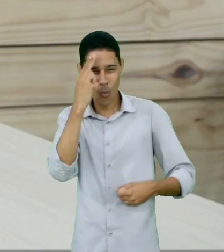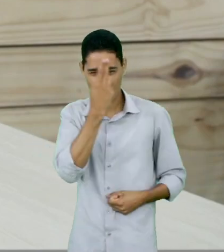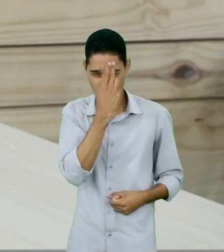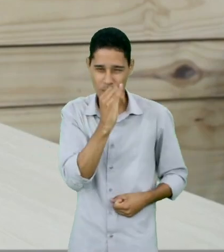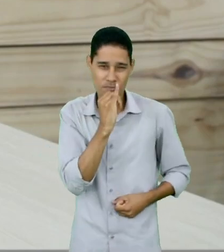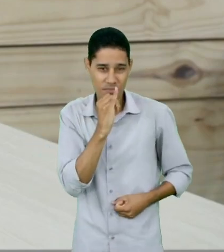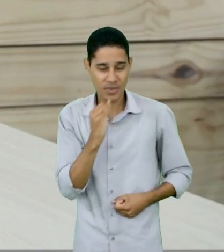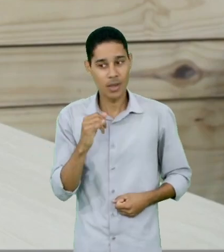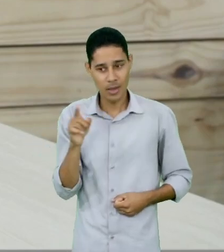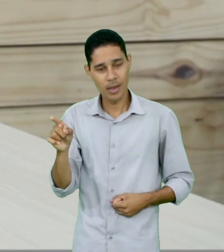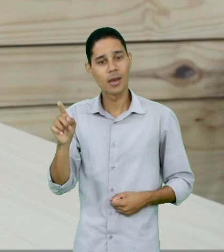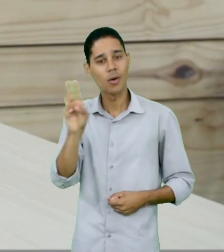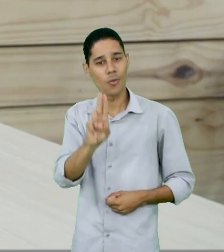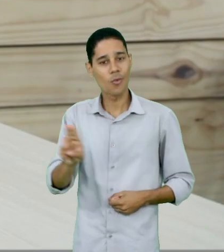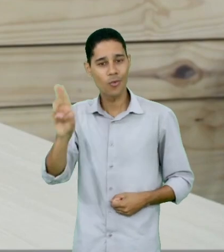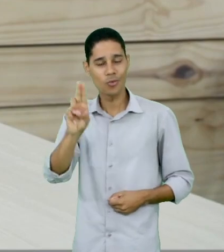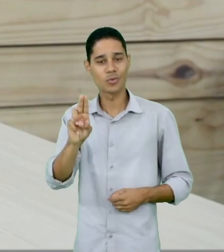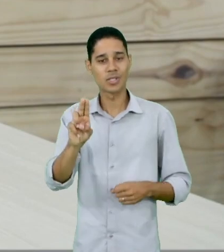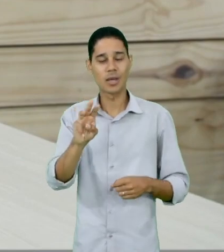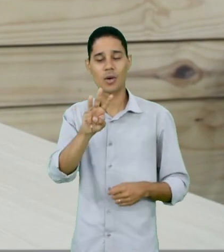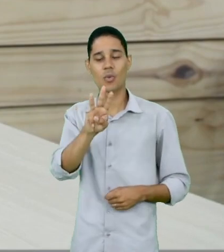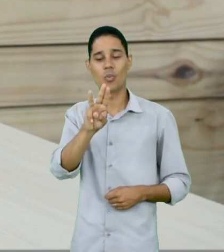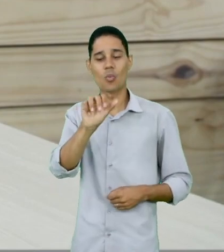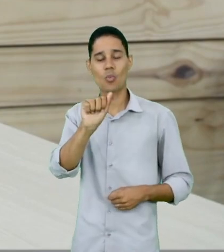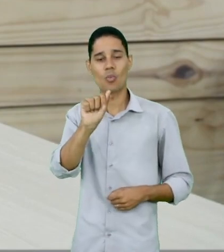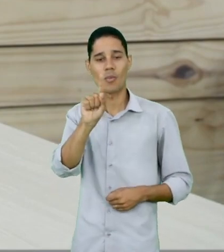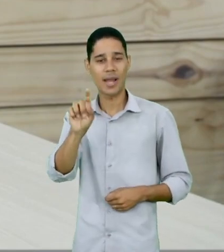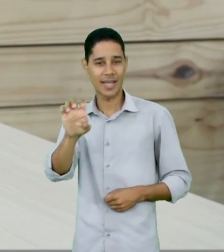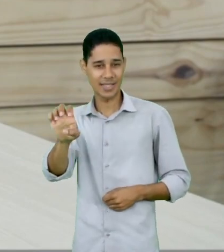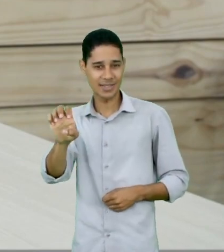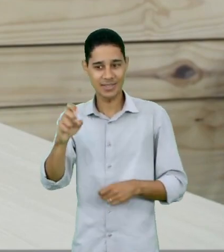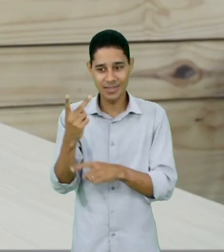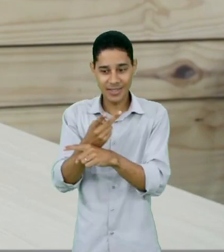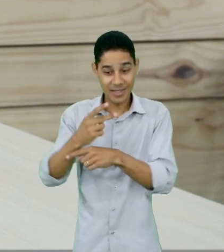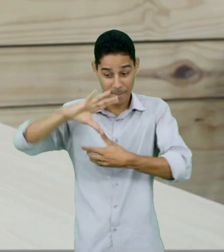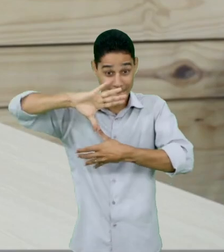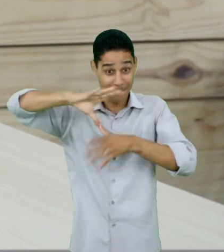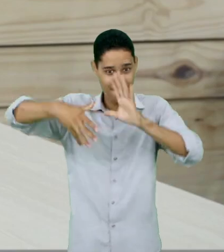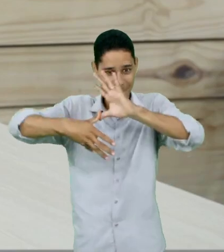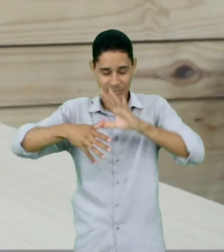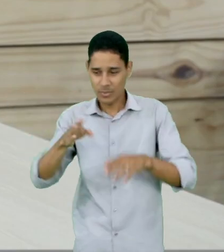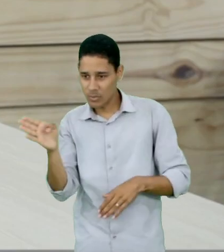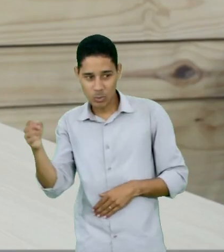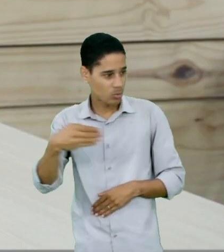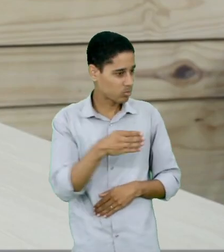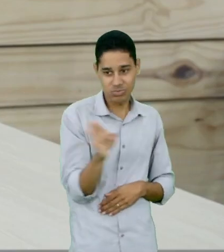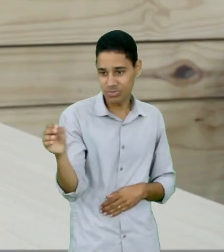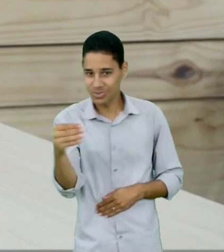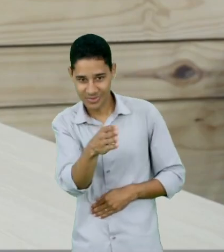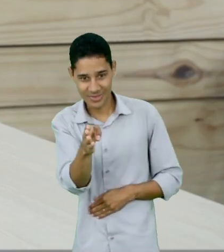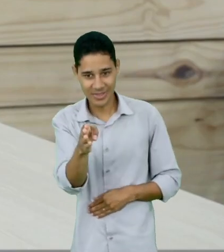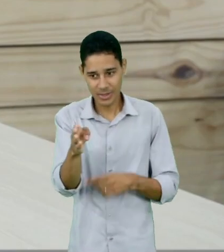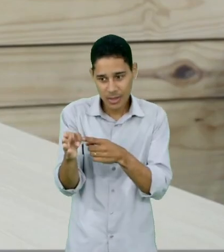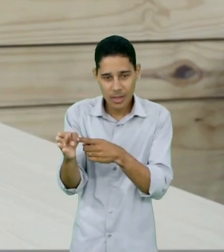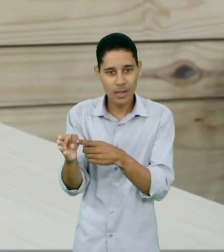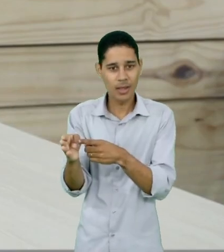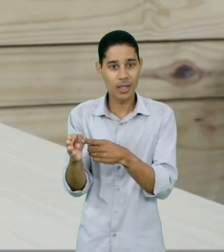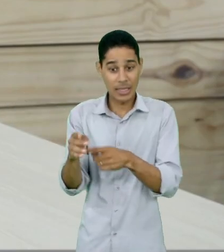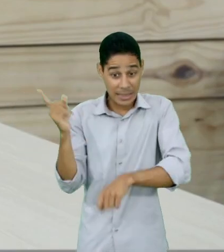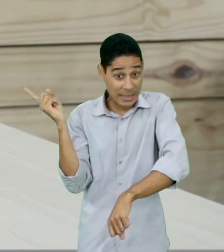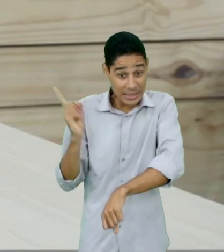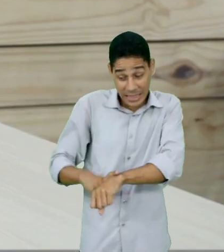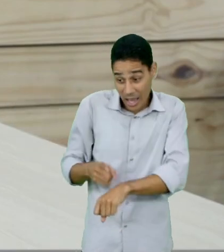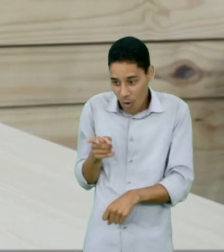muito inteligência artificial na web para trazer melhores caminhos, tudo ali que está sendo construído na hora que você